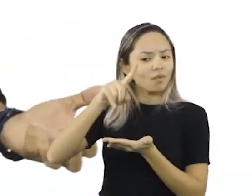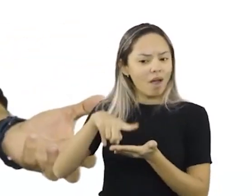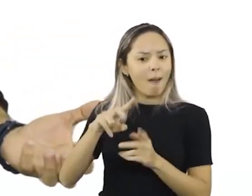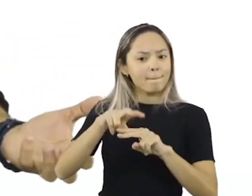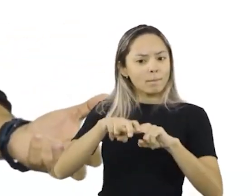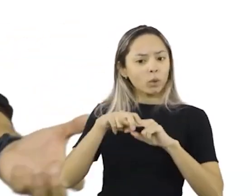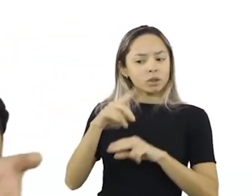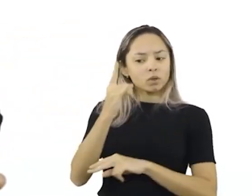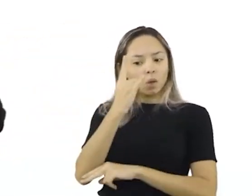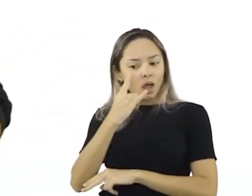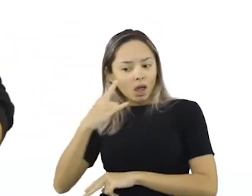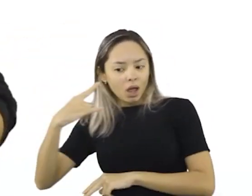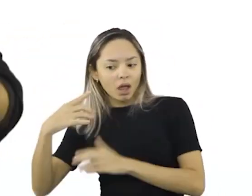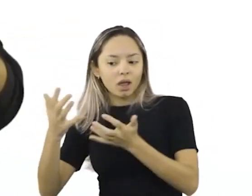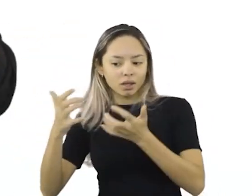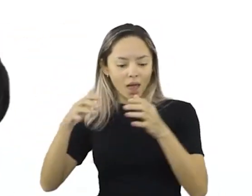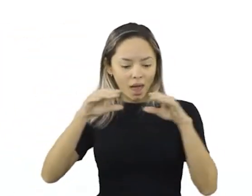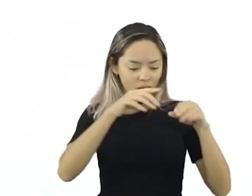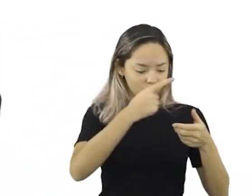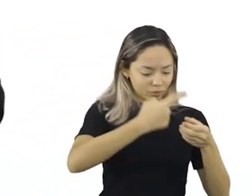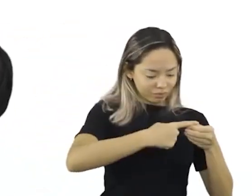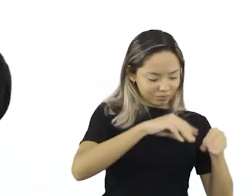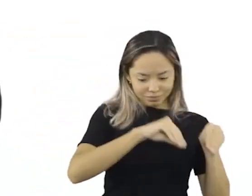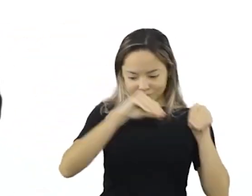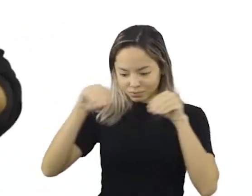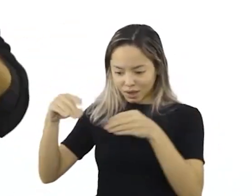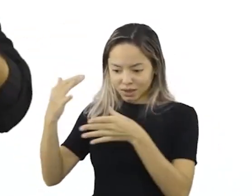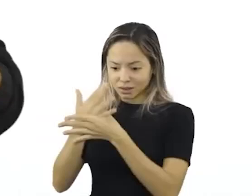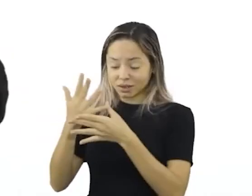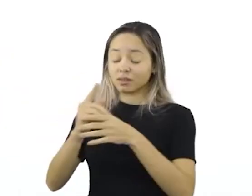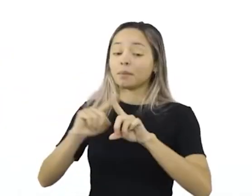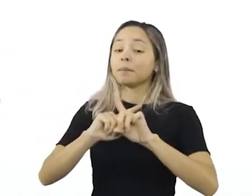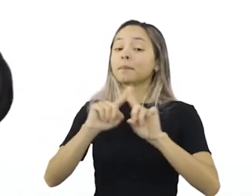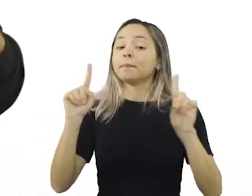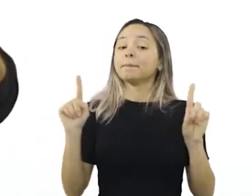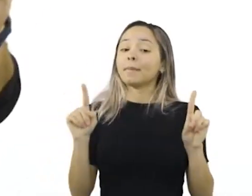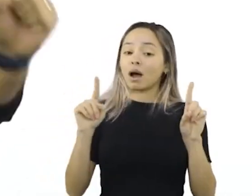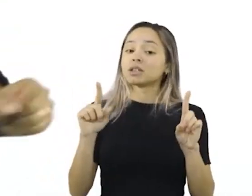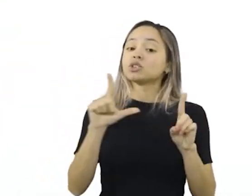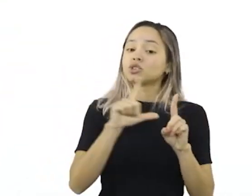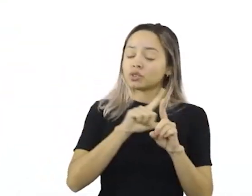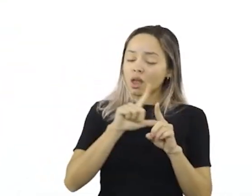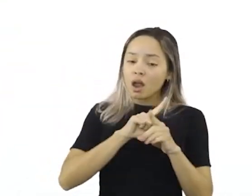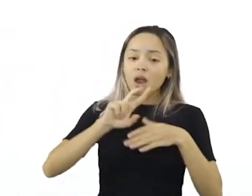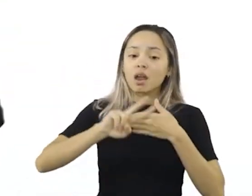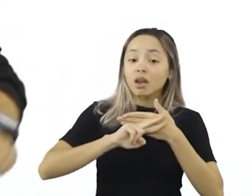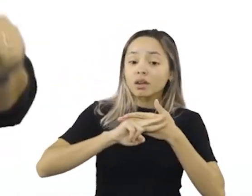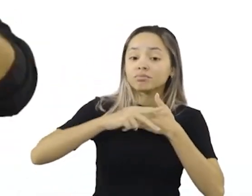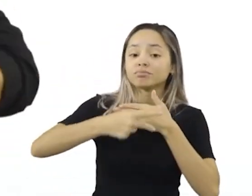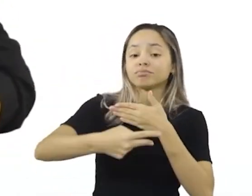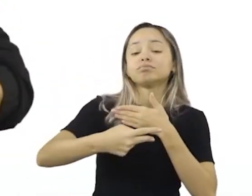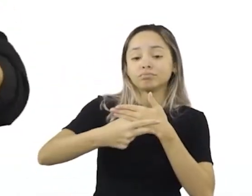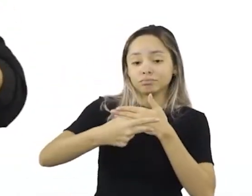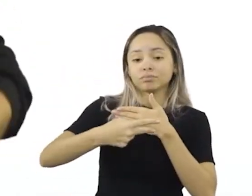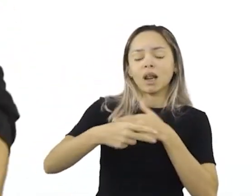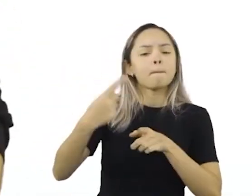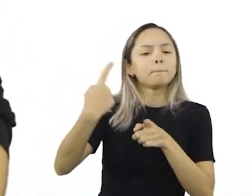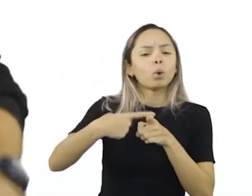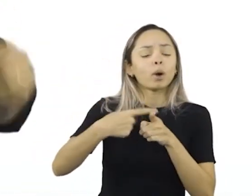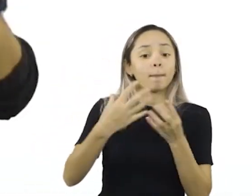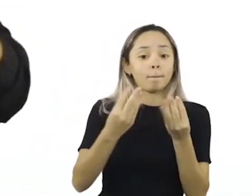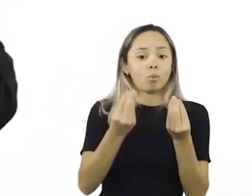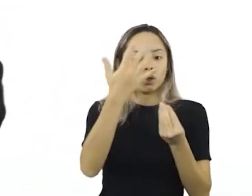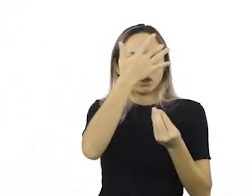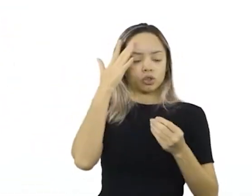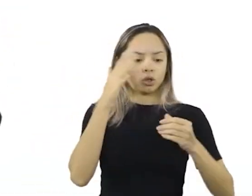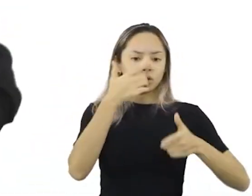exerce uma certa atração, mas sobretudo vão refletir sobre as condições repulsivas, porque muitos trabalhadores